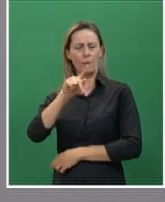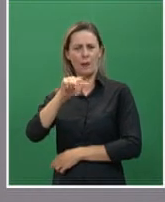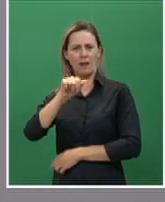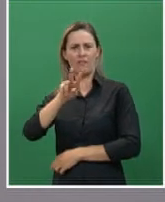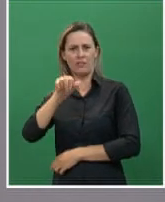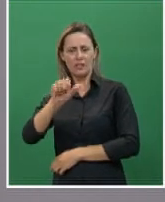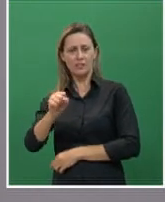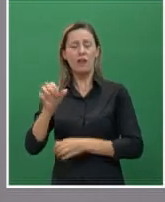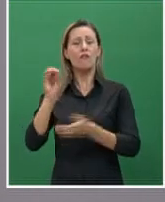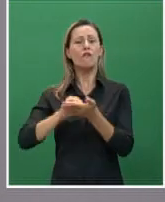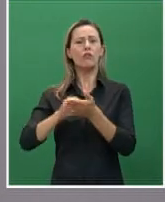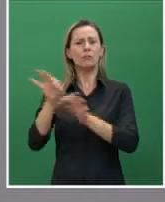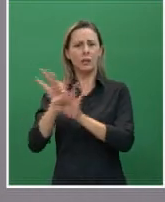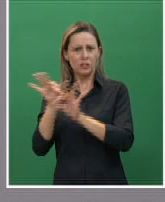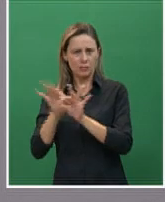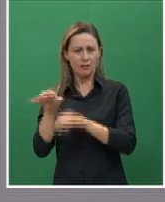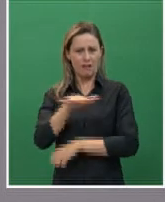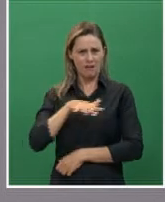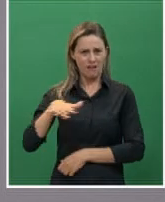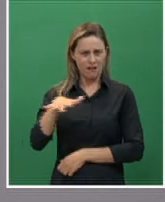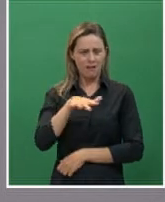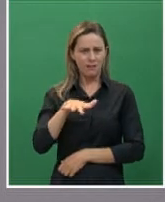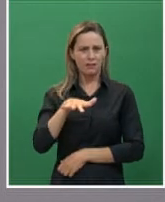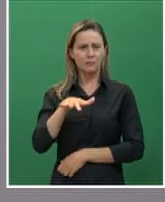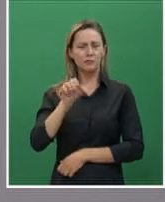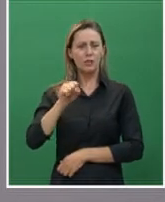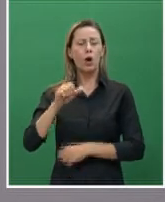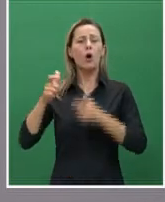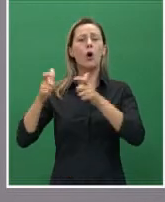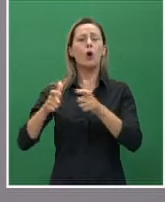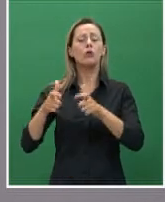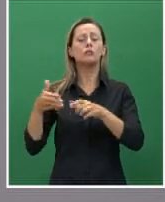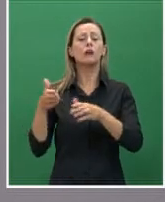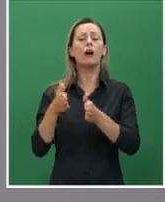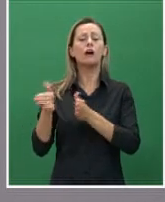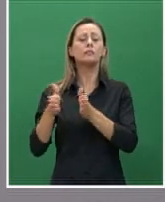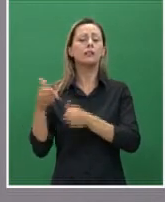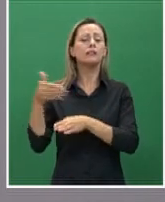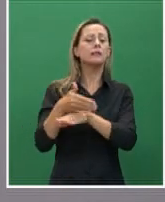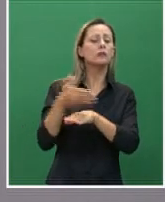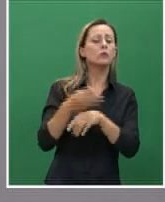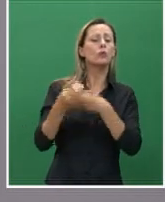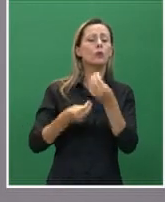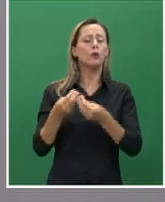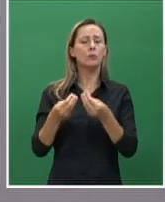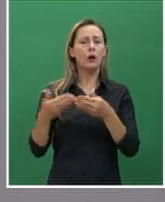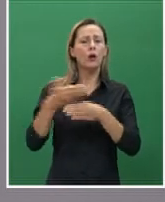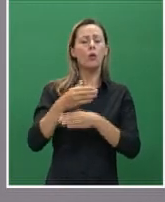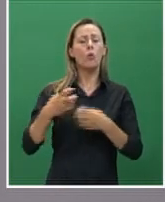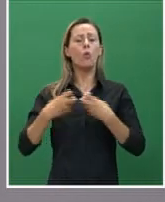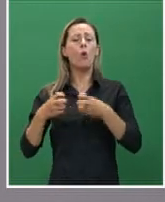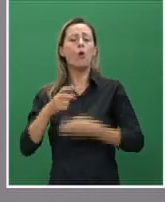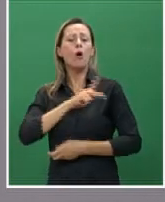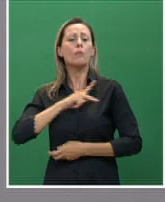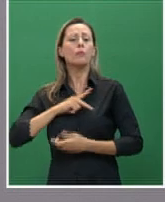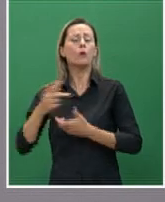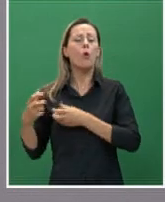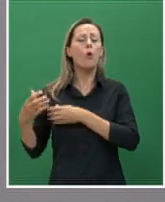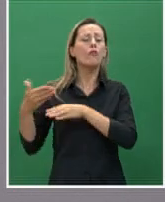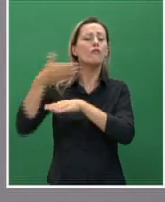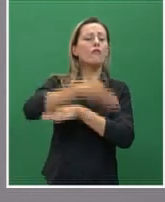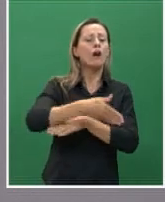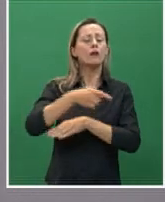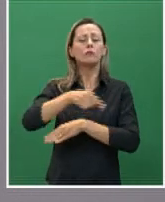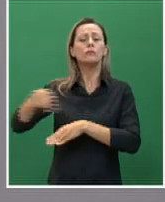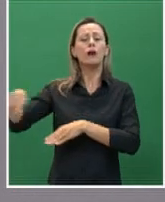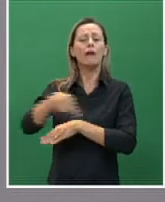relação até a falta de planejamento daquela área é aonde será o acesso do Parque das etapas Qual é o é linha de ônibus que passa lá como